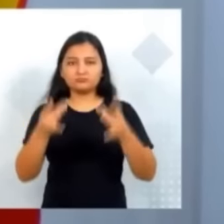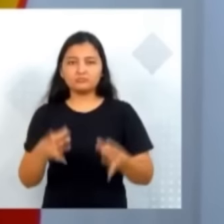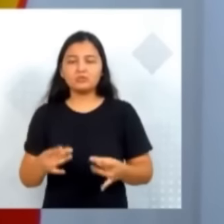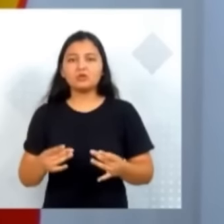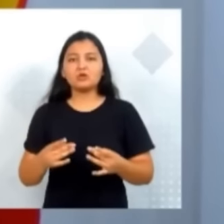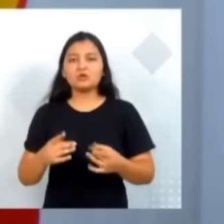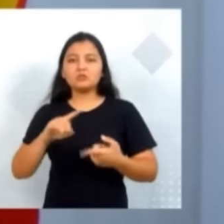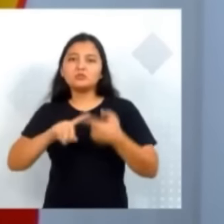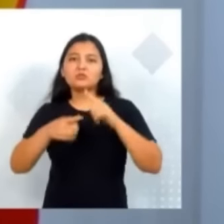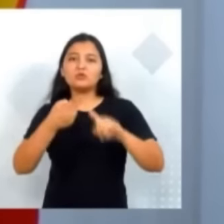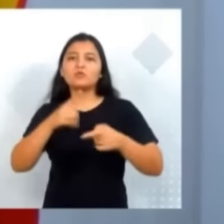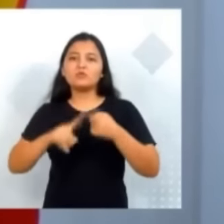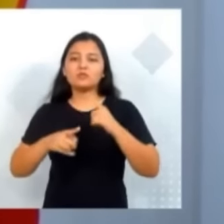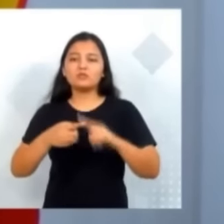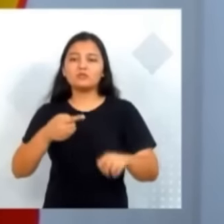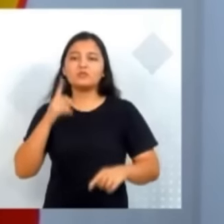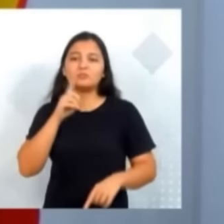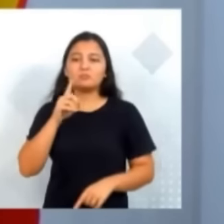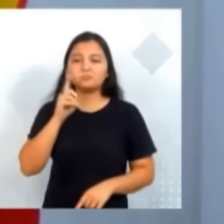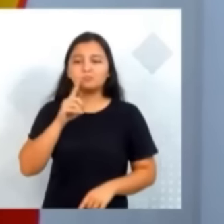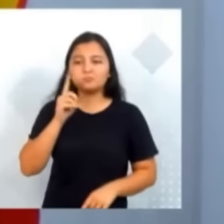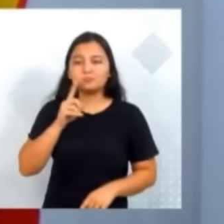Convenção Americana dos Direitos Humanos